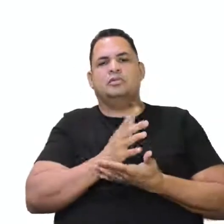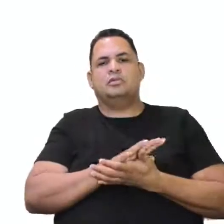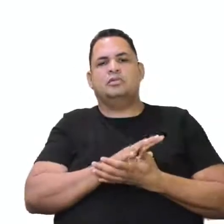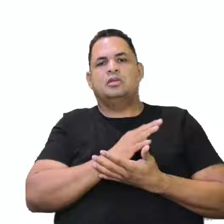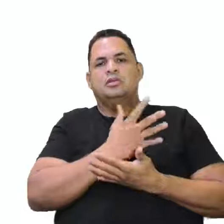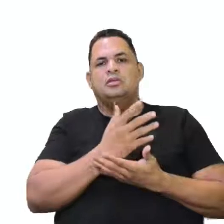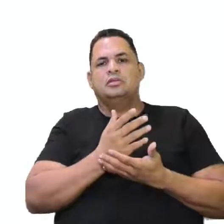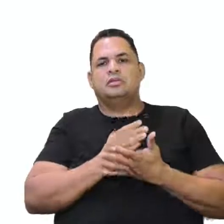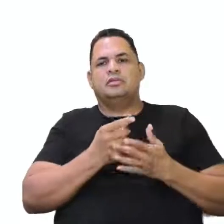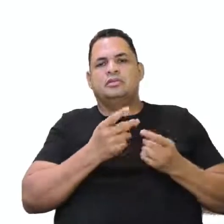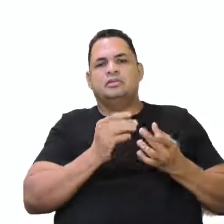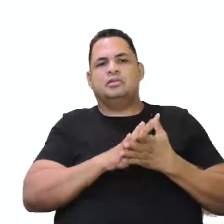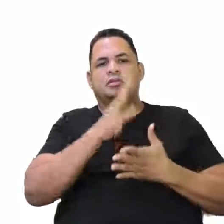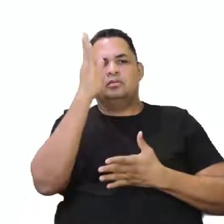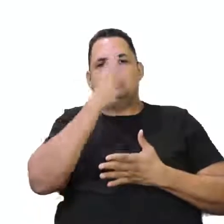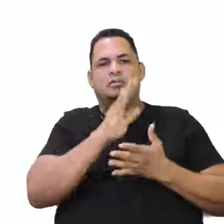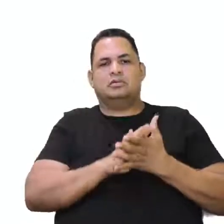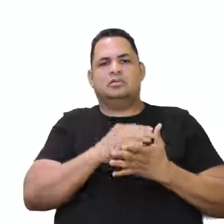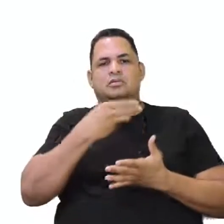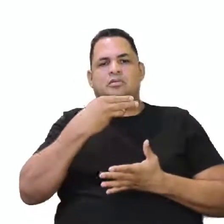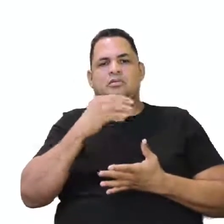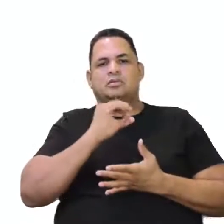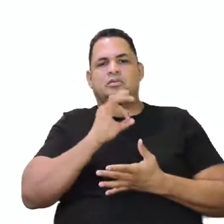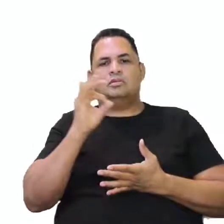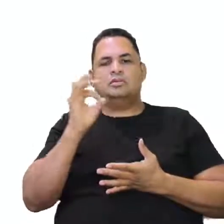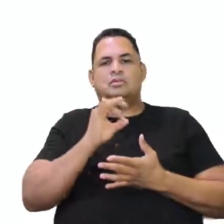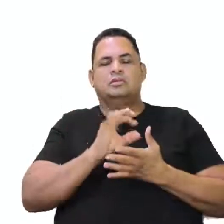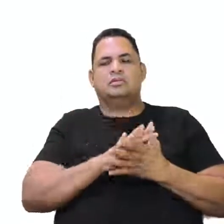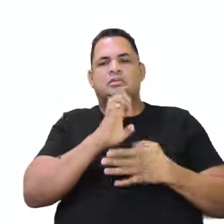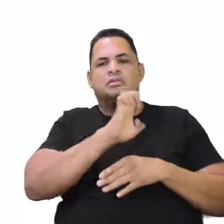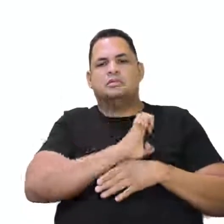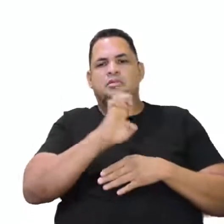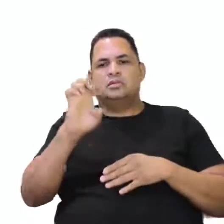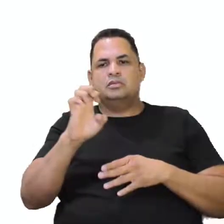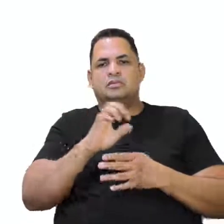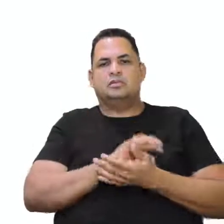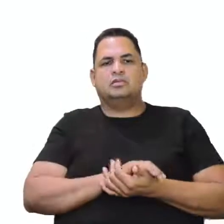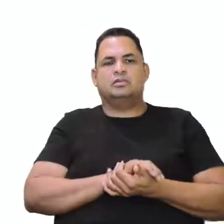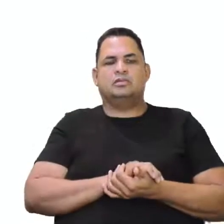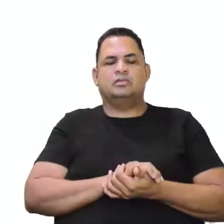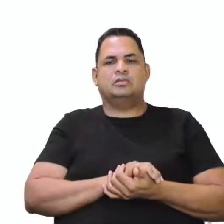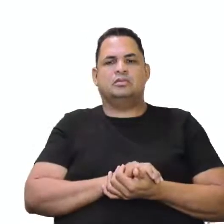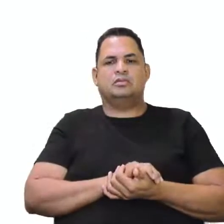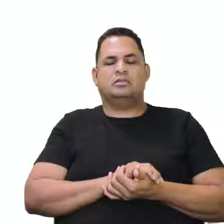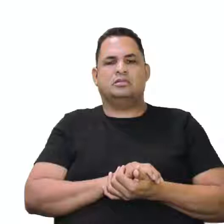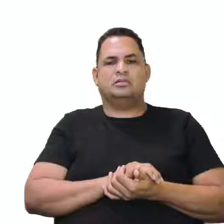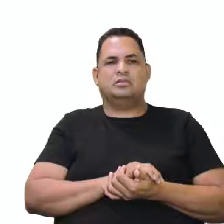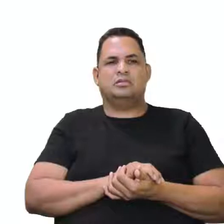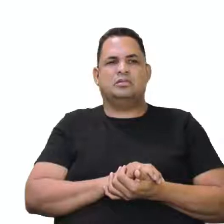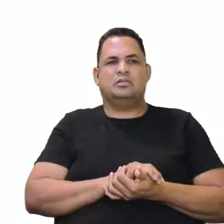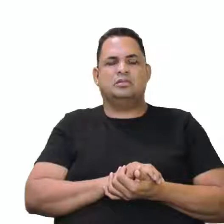Brasil, estima-se que 30% são exportados. Galera,